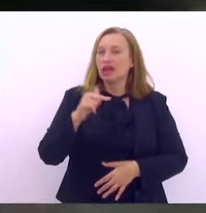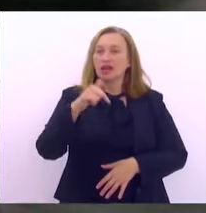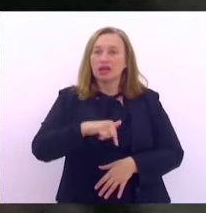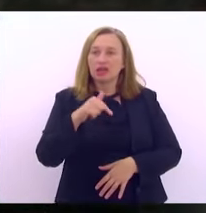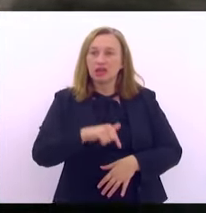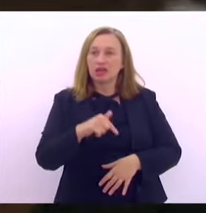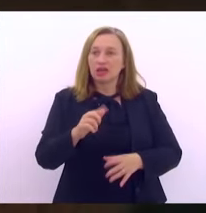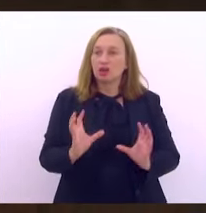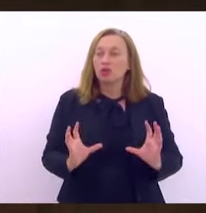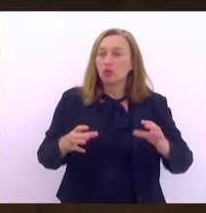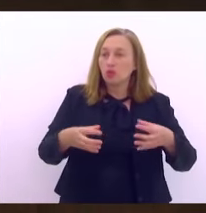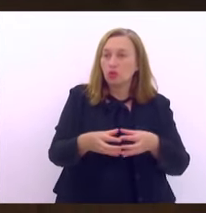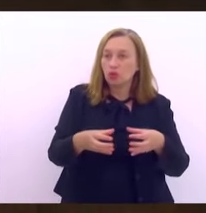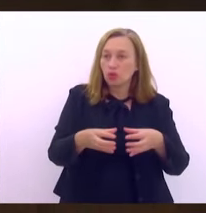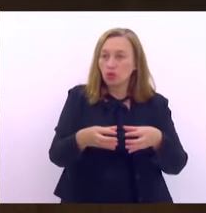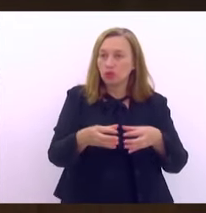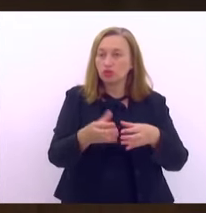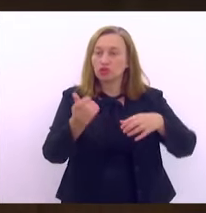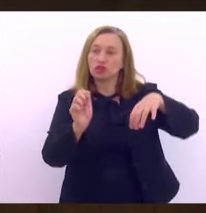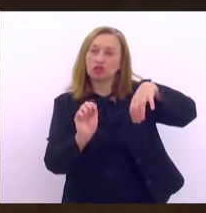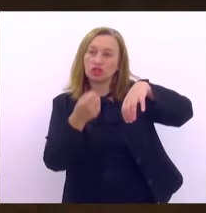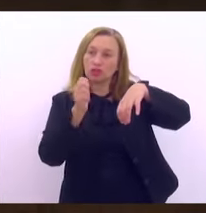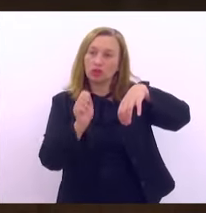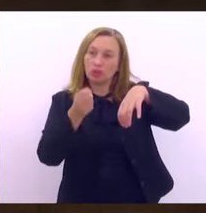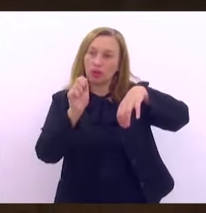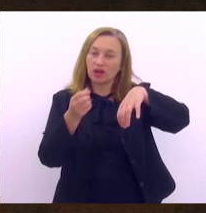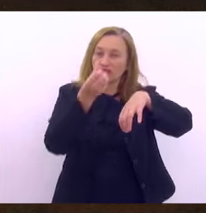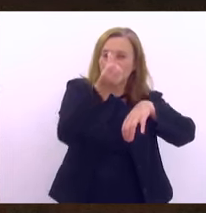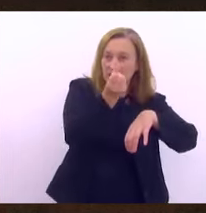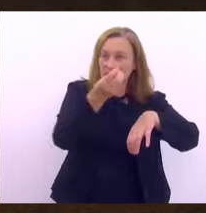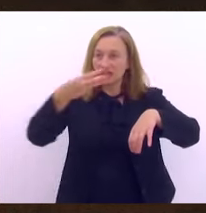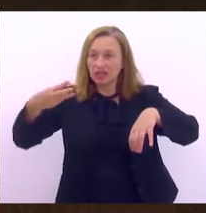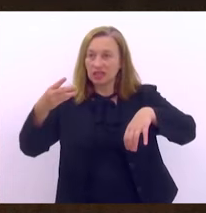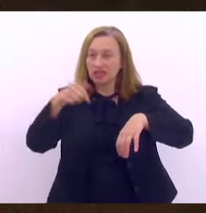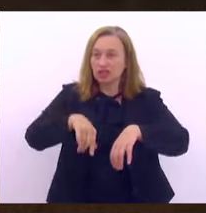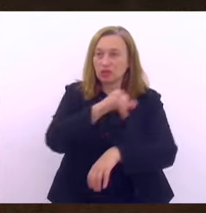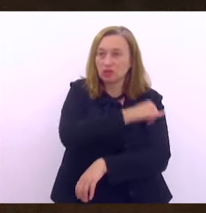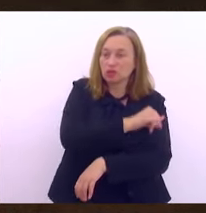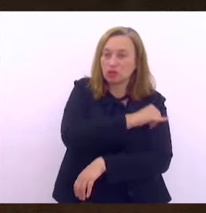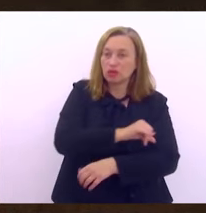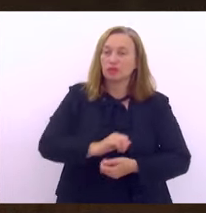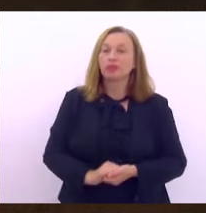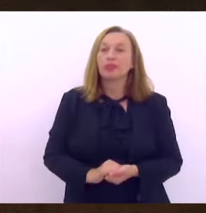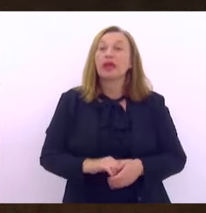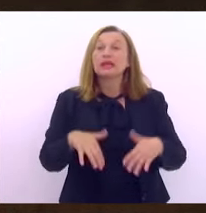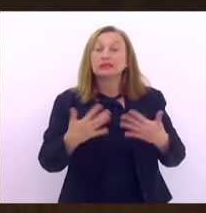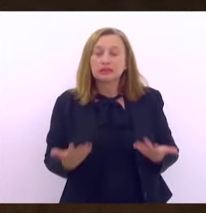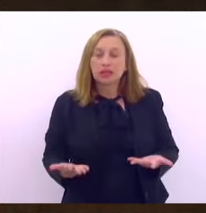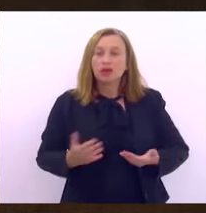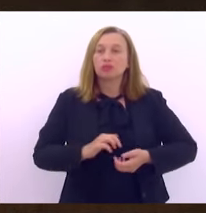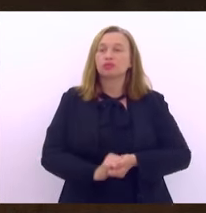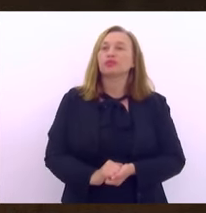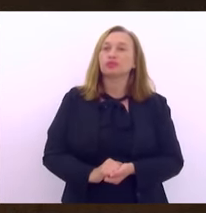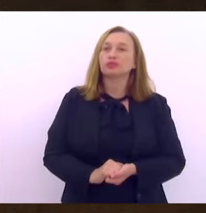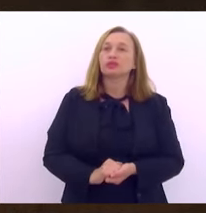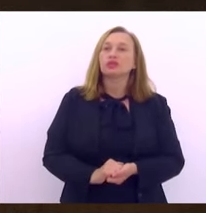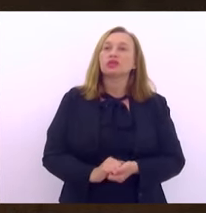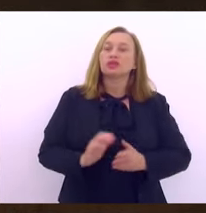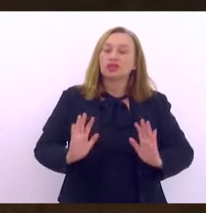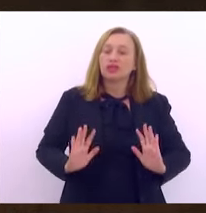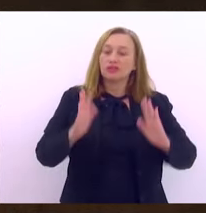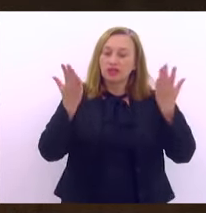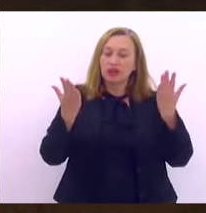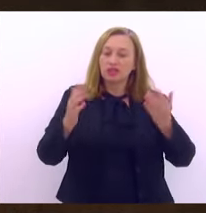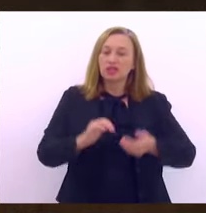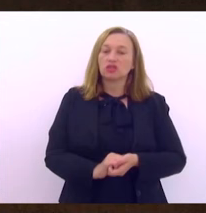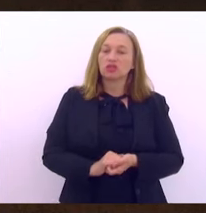simbólico, especial para mim e para todas as pessoas que estavam presentes e para muitos que não puderam vir. Então, no ensejo dessas comemorações,